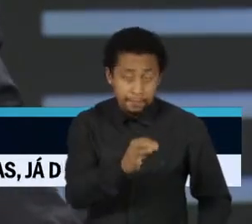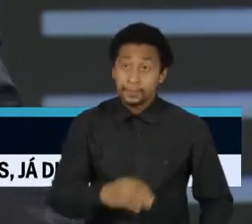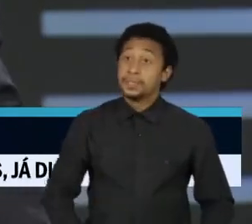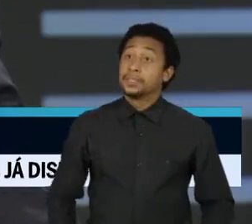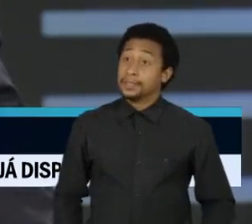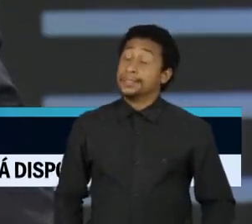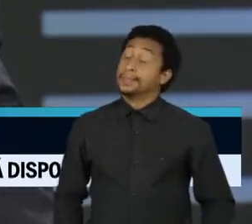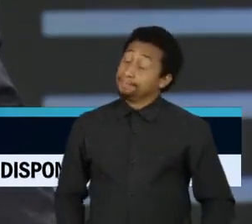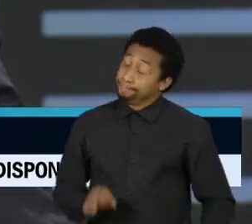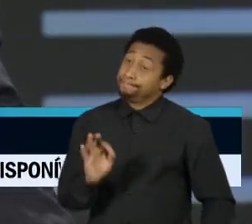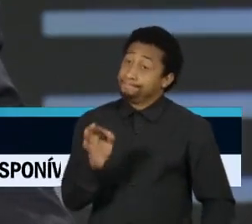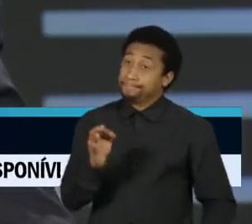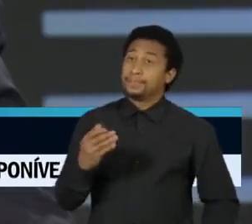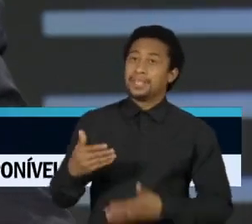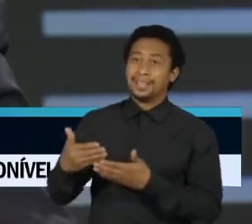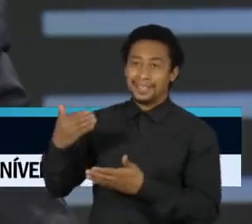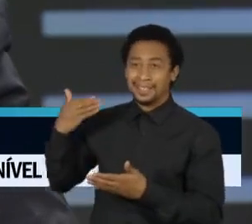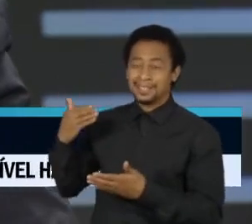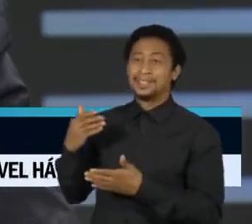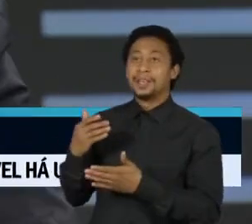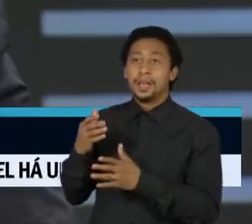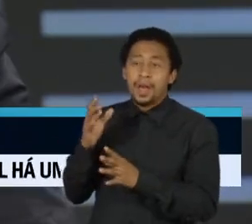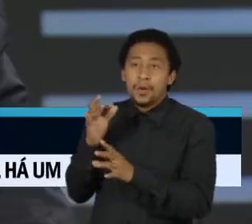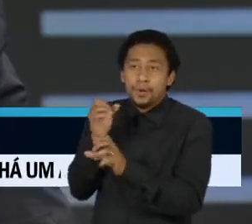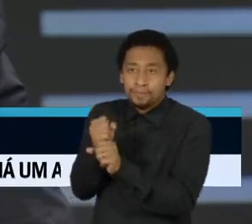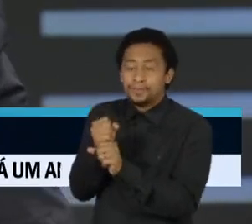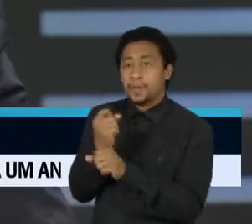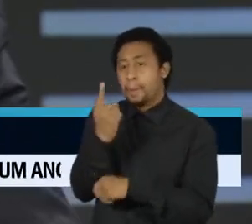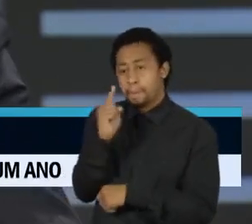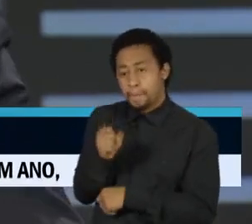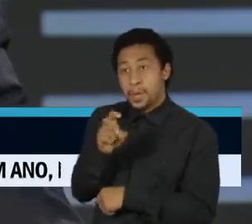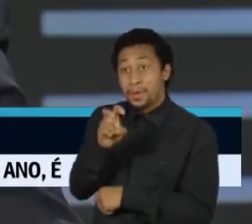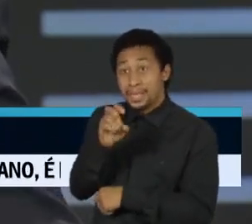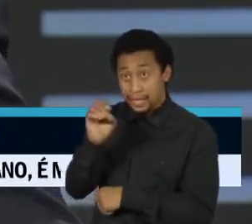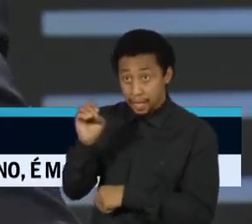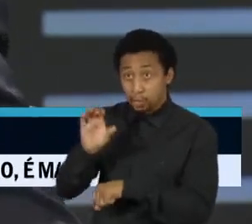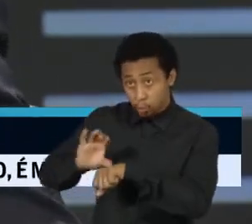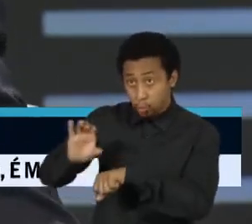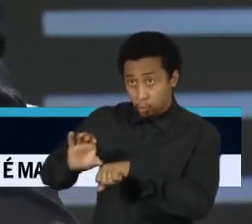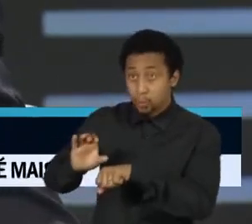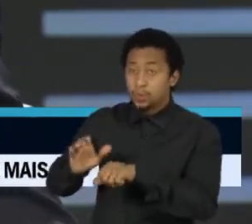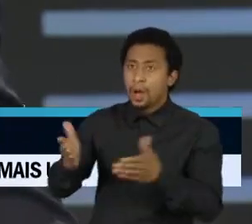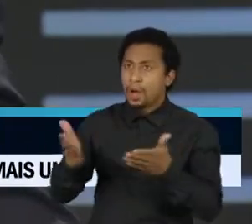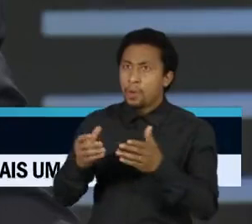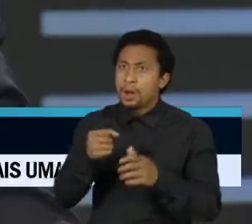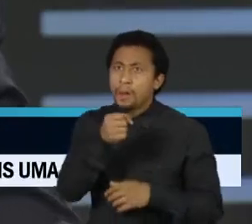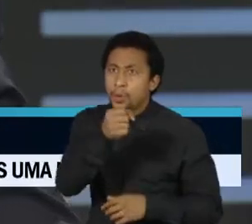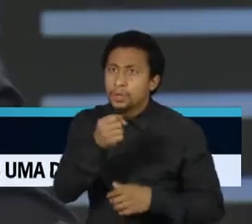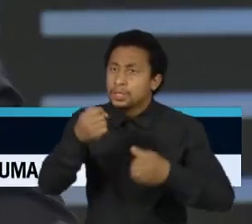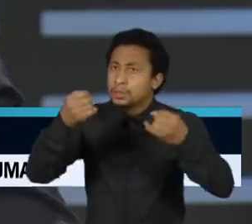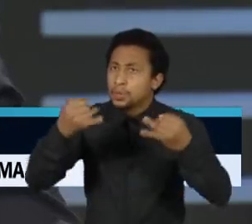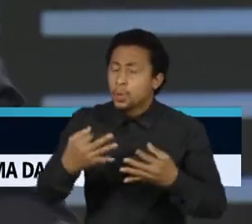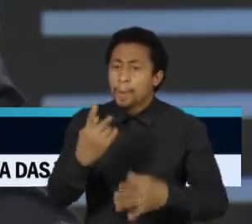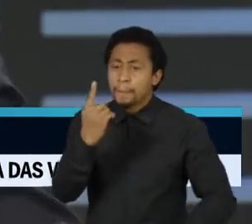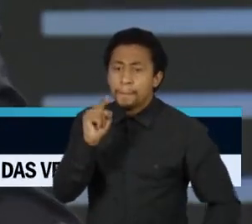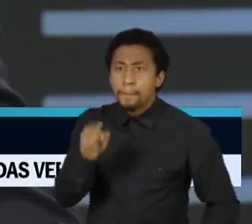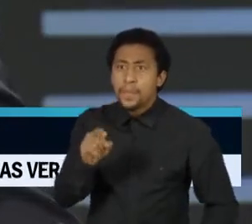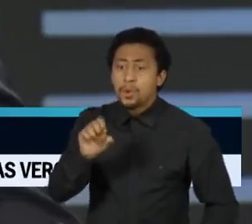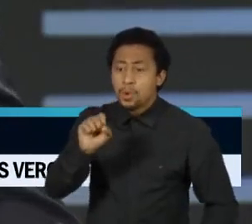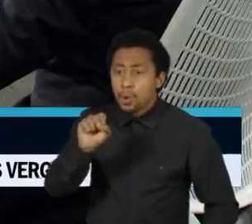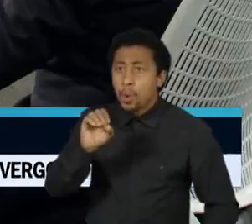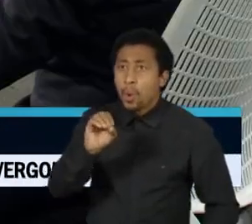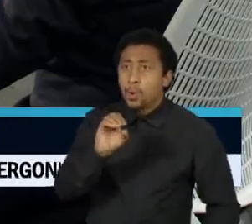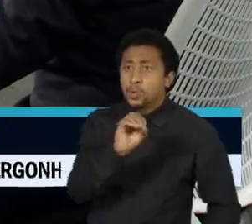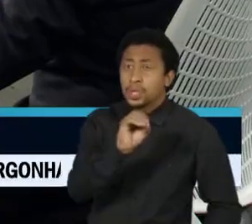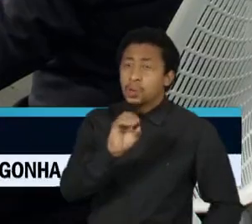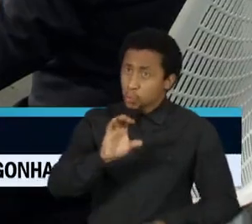de mais de 1.500 cursos. E a reportagem trouxe que já temos mais de 1.800 cursos de